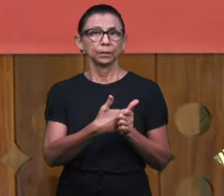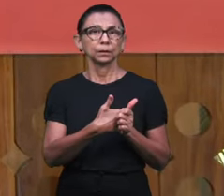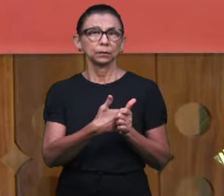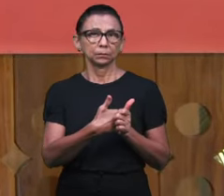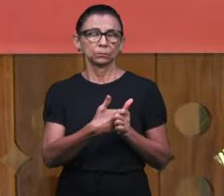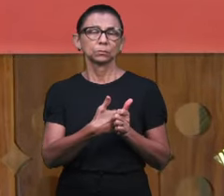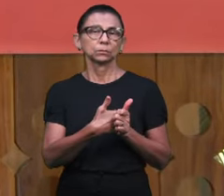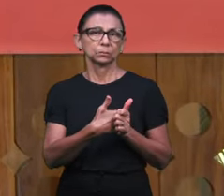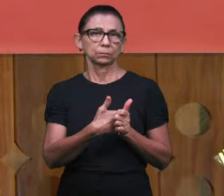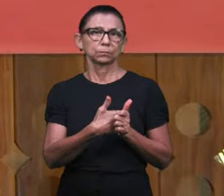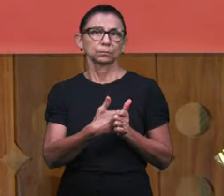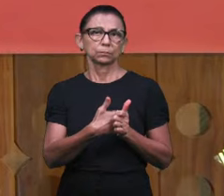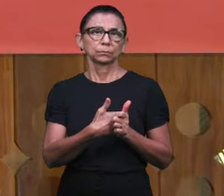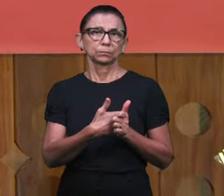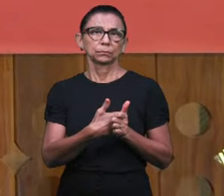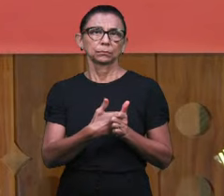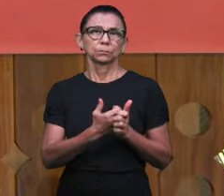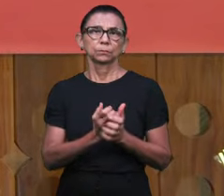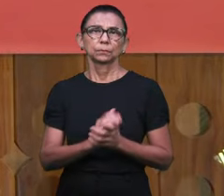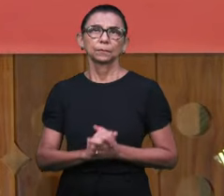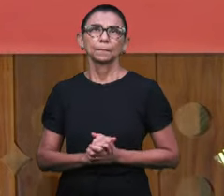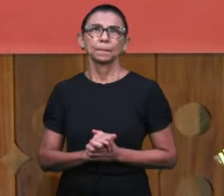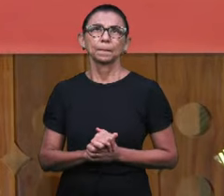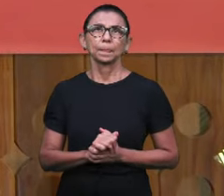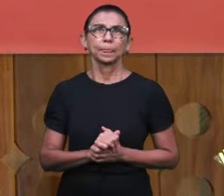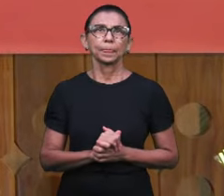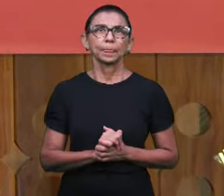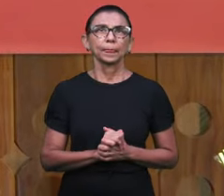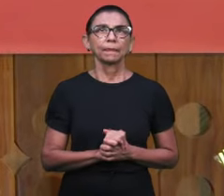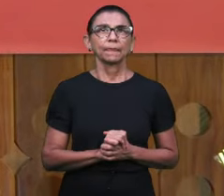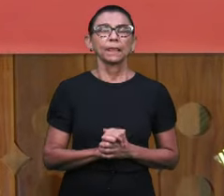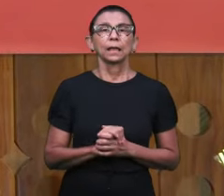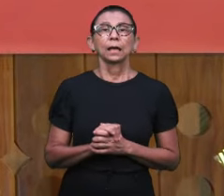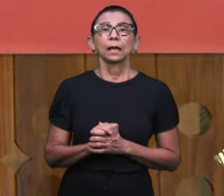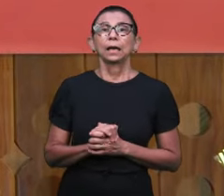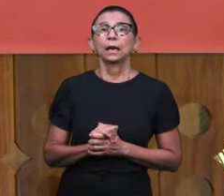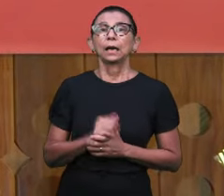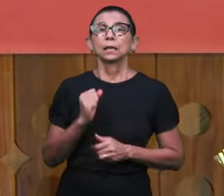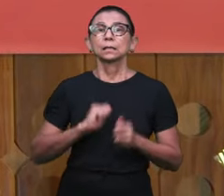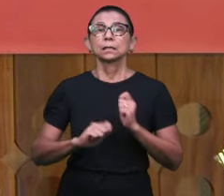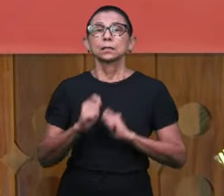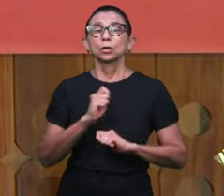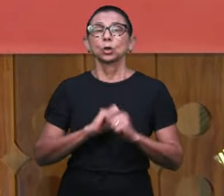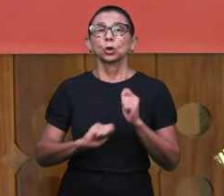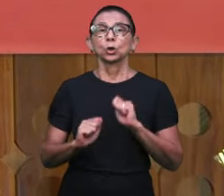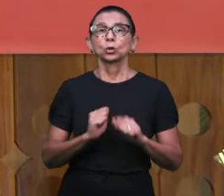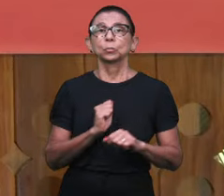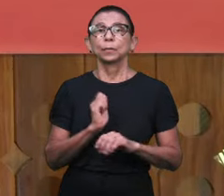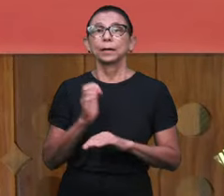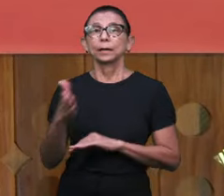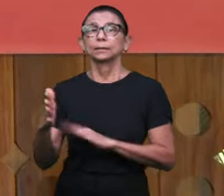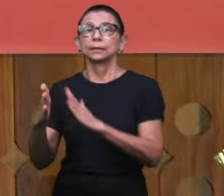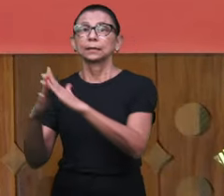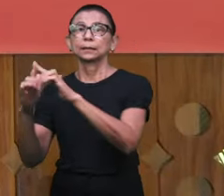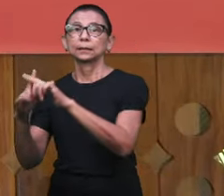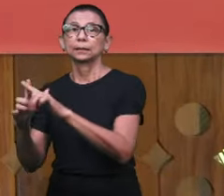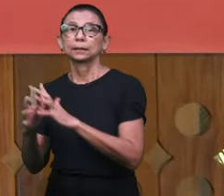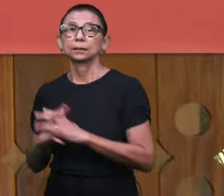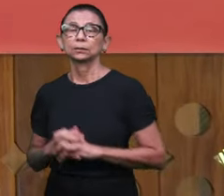entende? Esperando o momento para poder entrar na igreja. Nós estamos pedindo até o Senhor não manda esse povo para dentro das nossas igrejas não, para não se